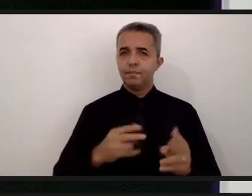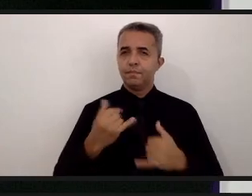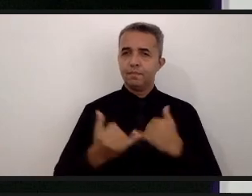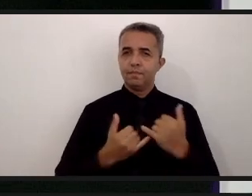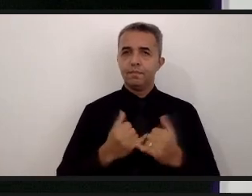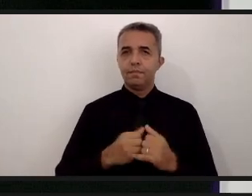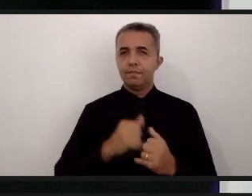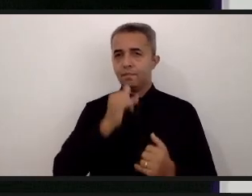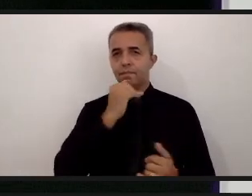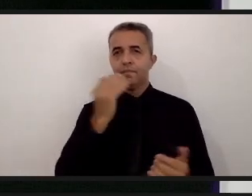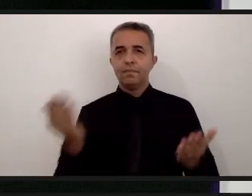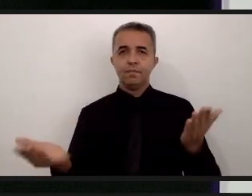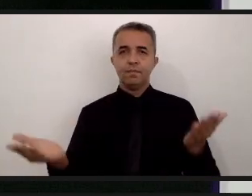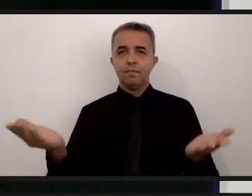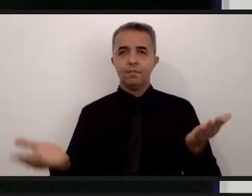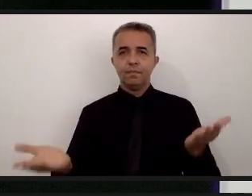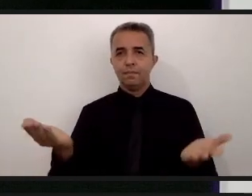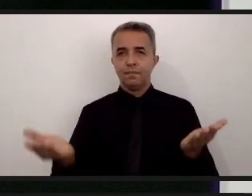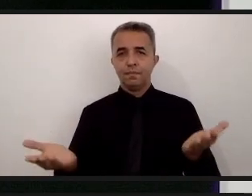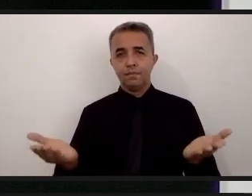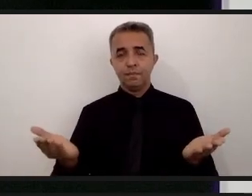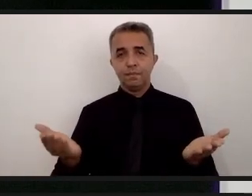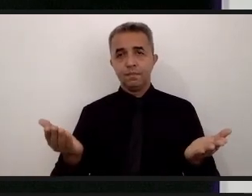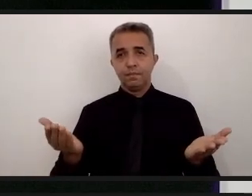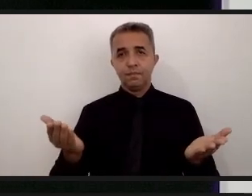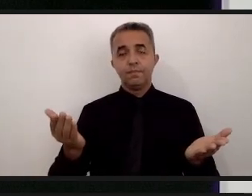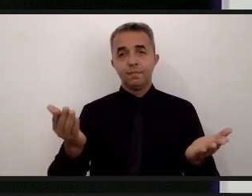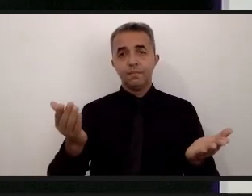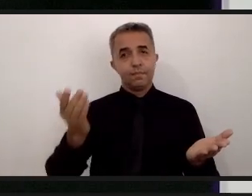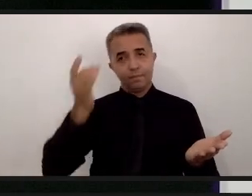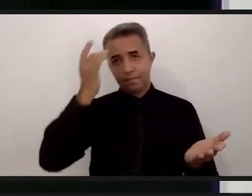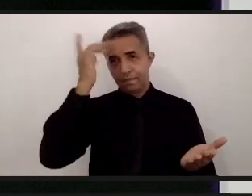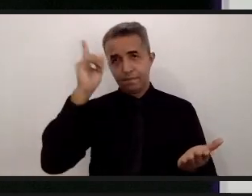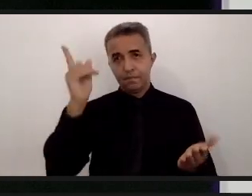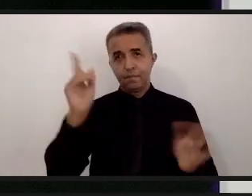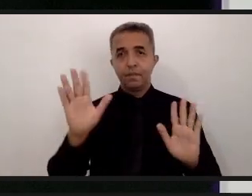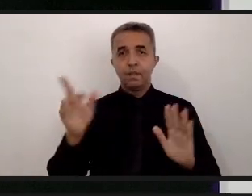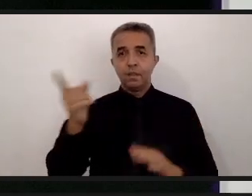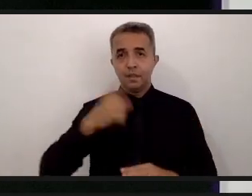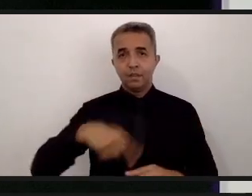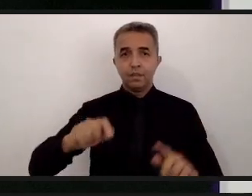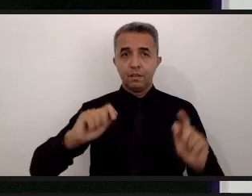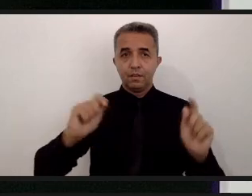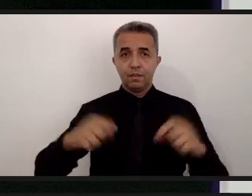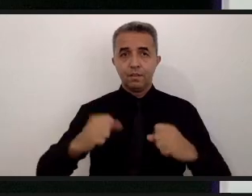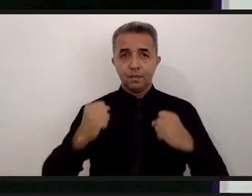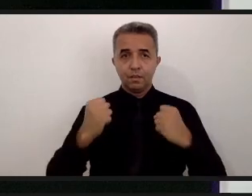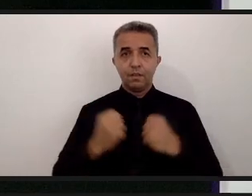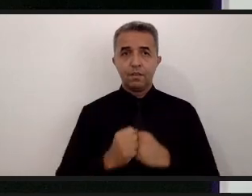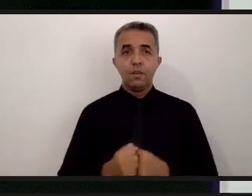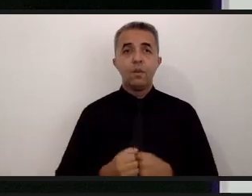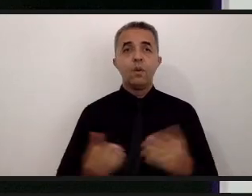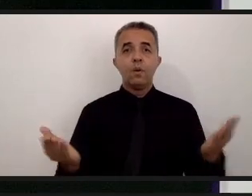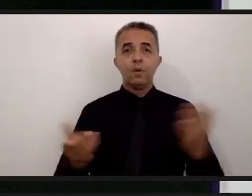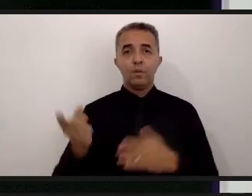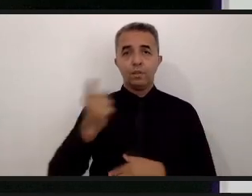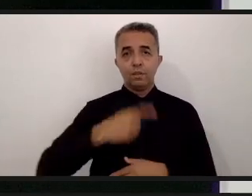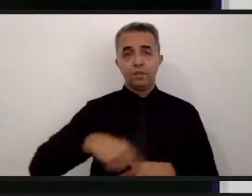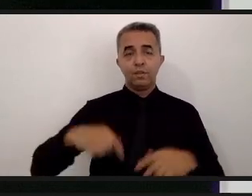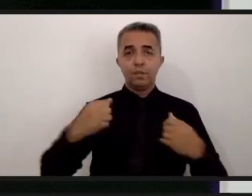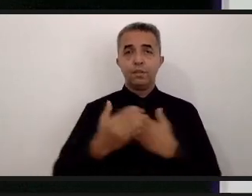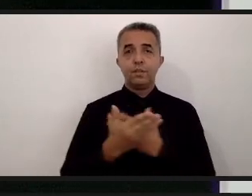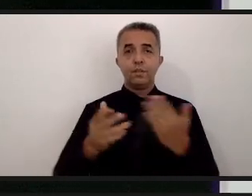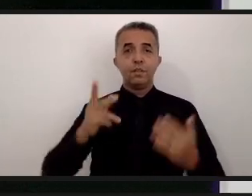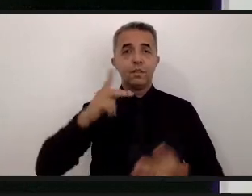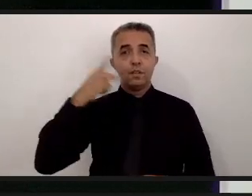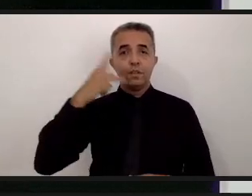não é fácil, mas nós também nascemos com o chip do superpoder. O que nós precisamos hoje é de políticas públicas que garantam